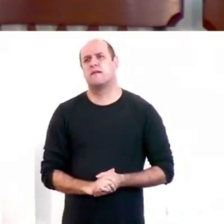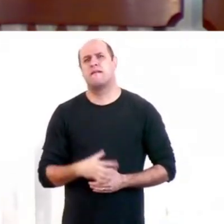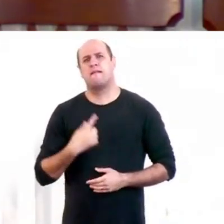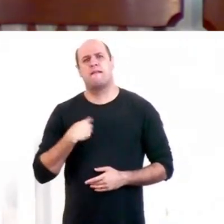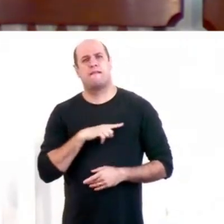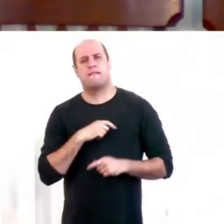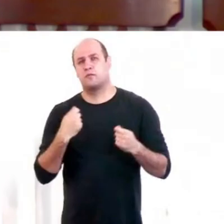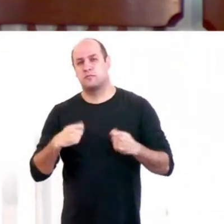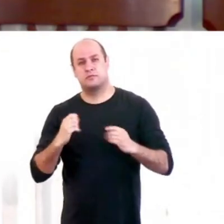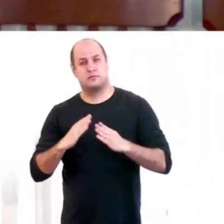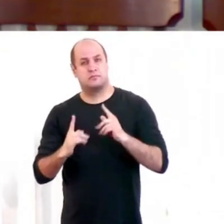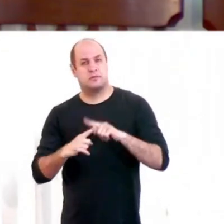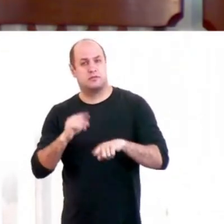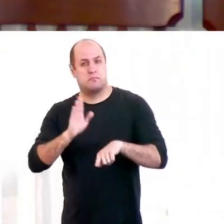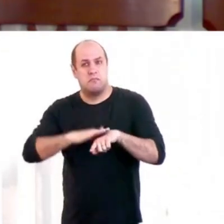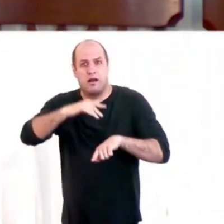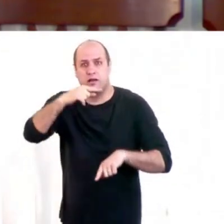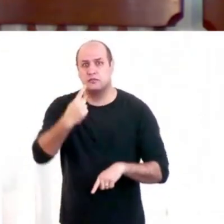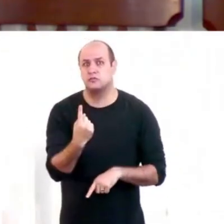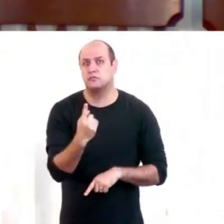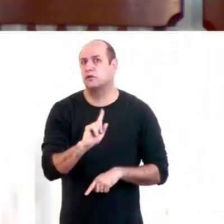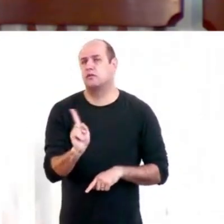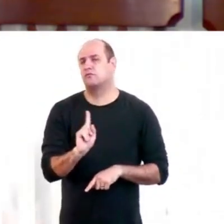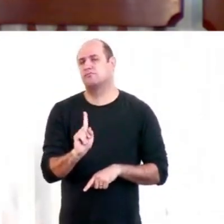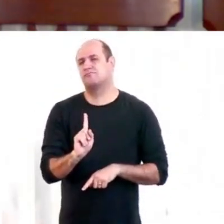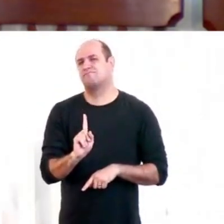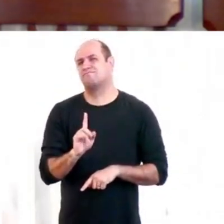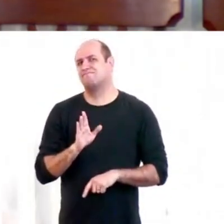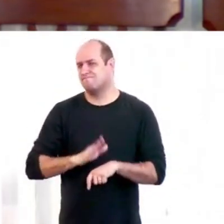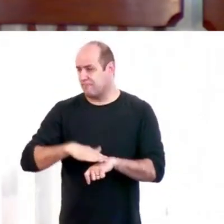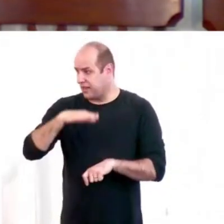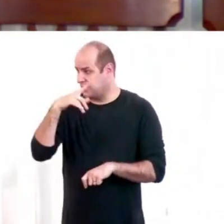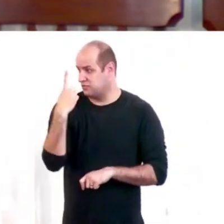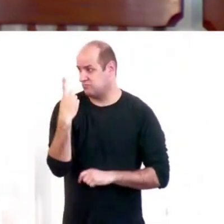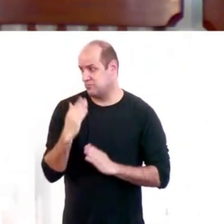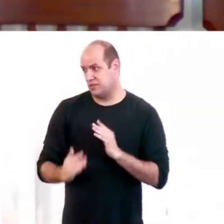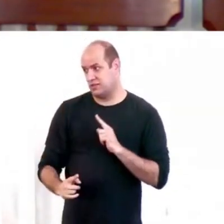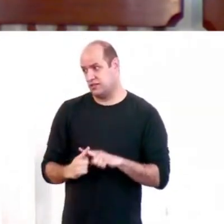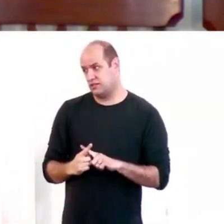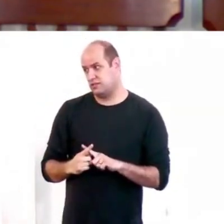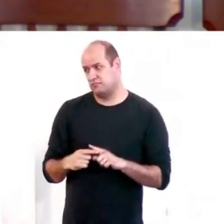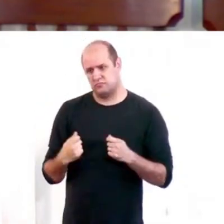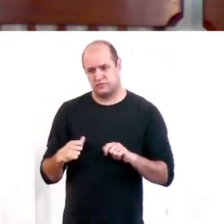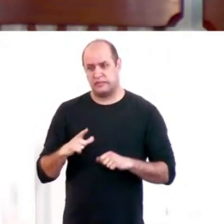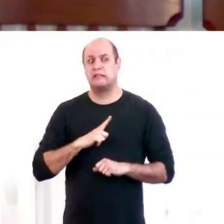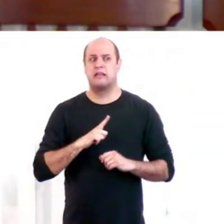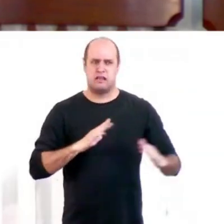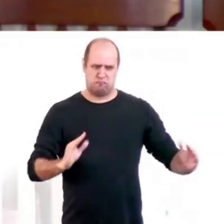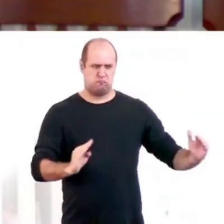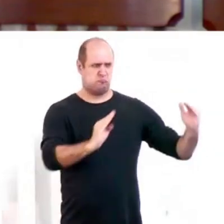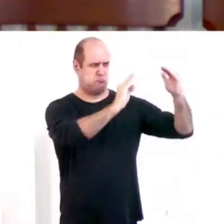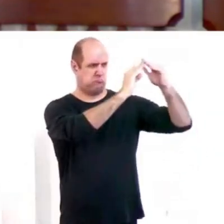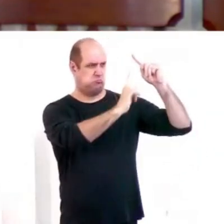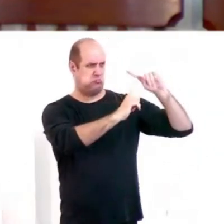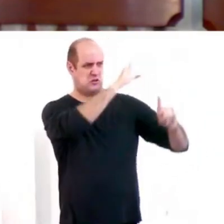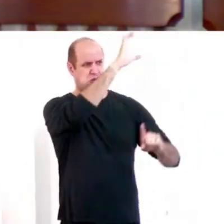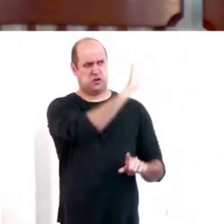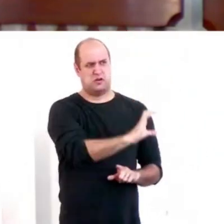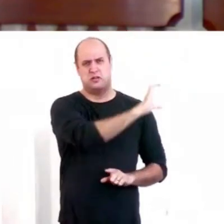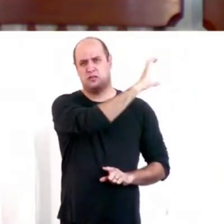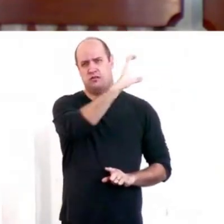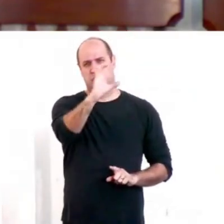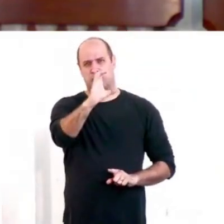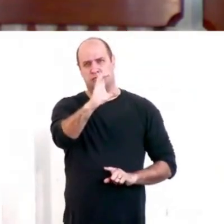mais uma igreja. Nós não precisamos, mas tem, aliás, uma grande igreja católica ali fechada.